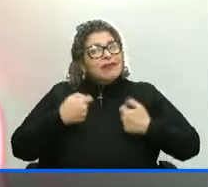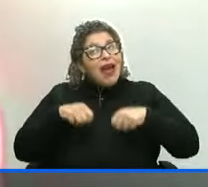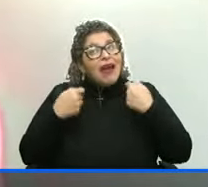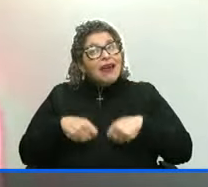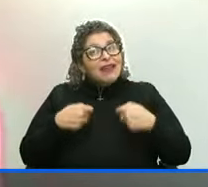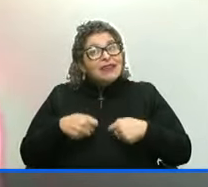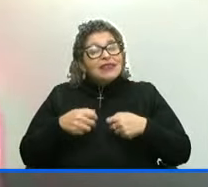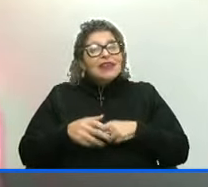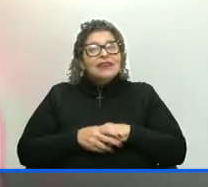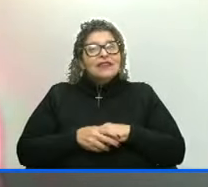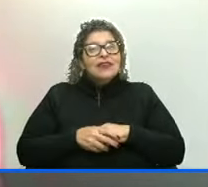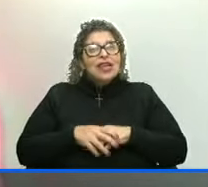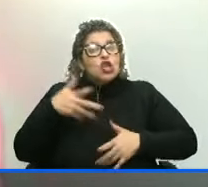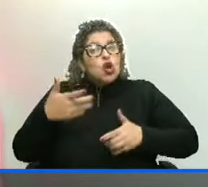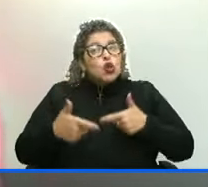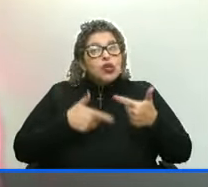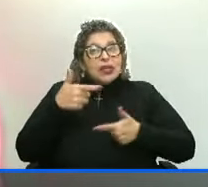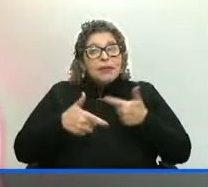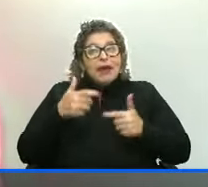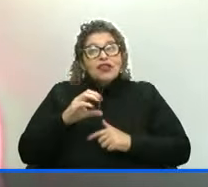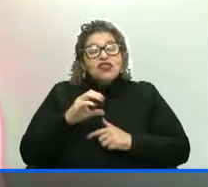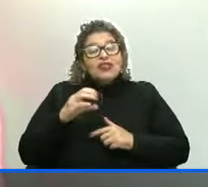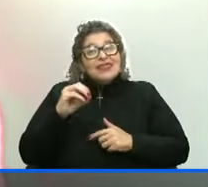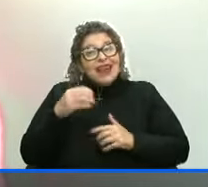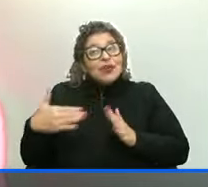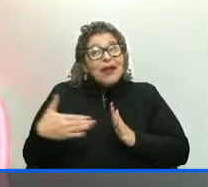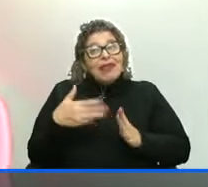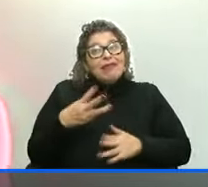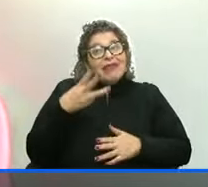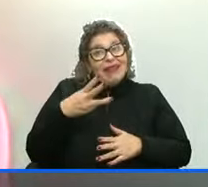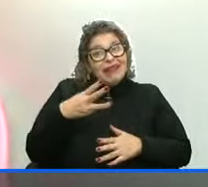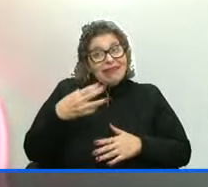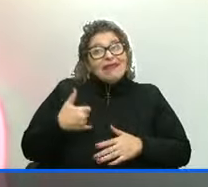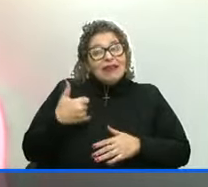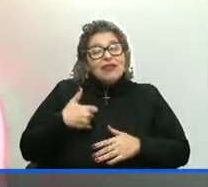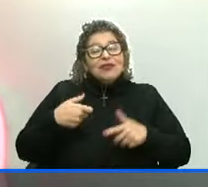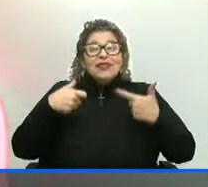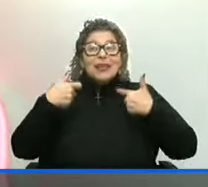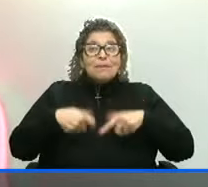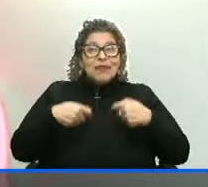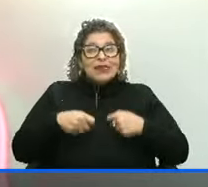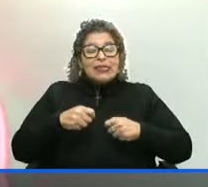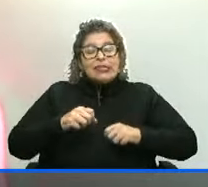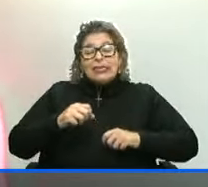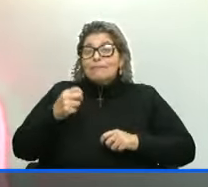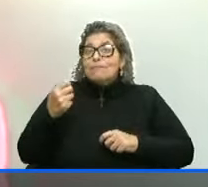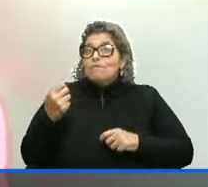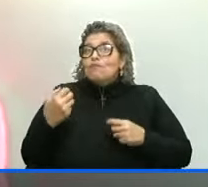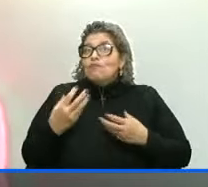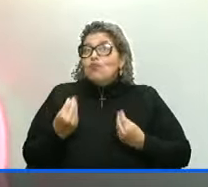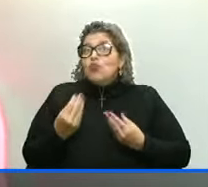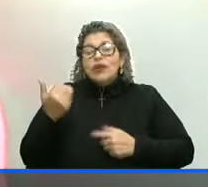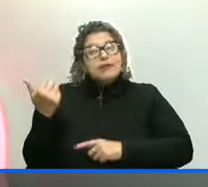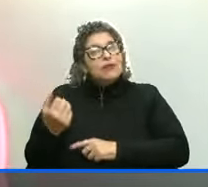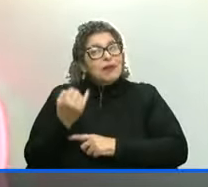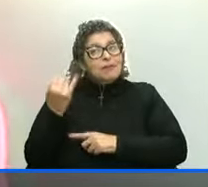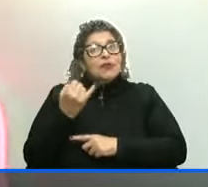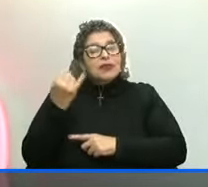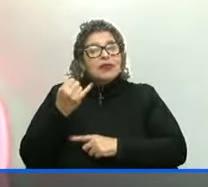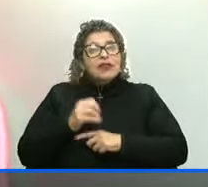de estímulo e todo o trabalho de 0 a 3 anos, que a gente já sabe que é mega importante para a